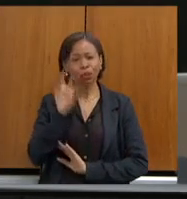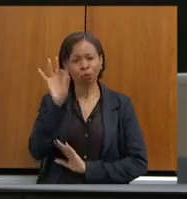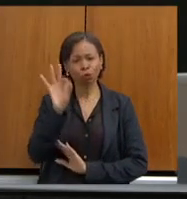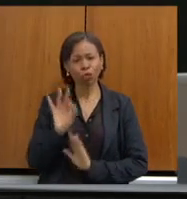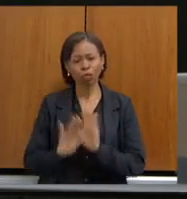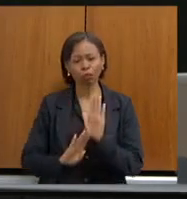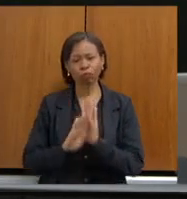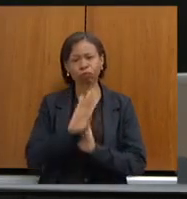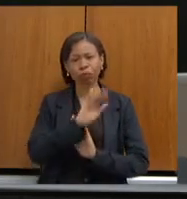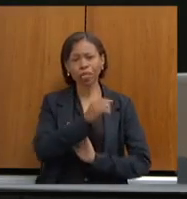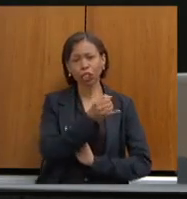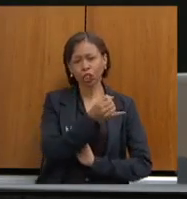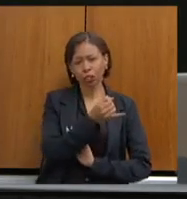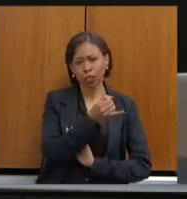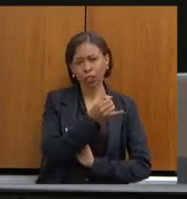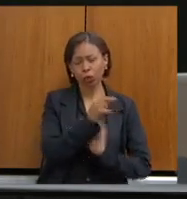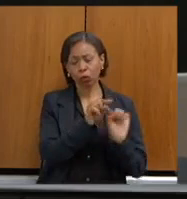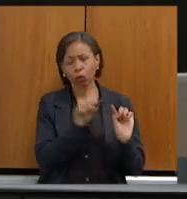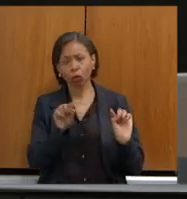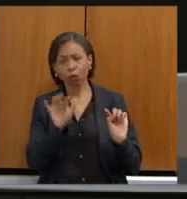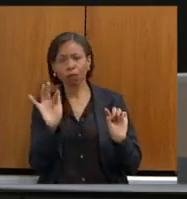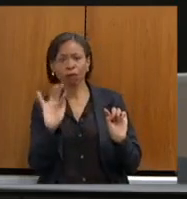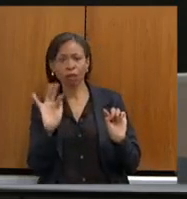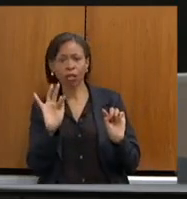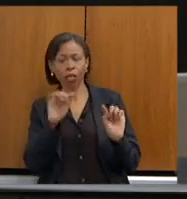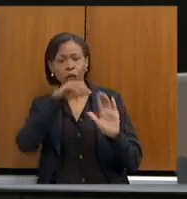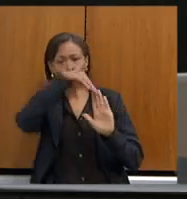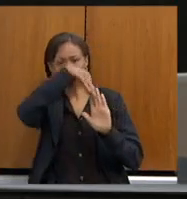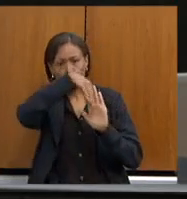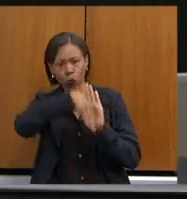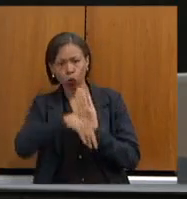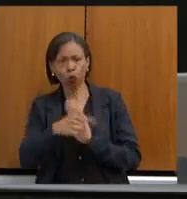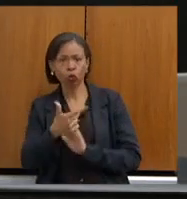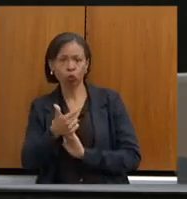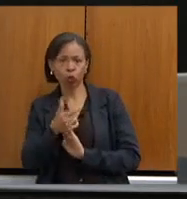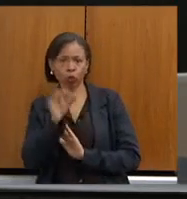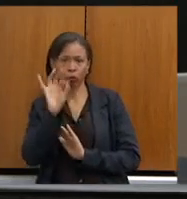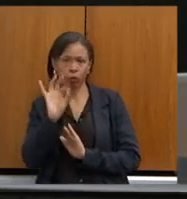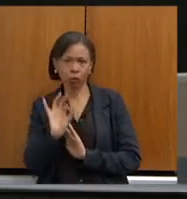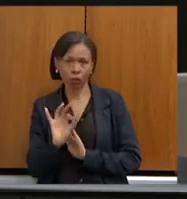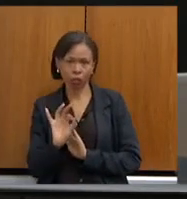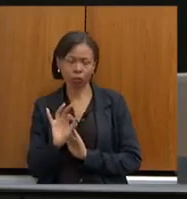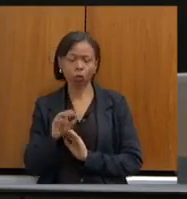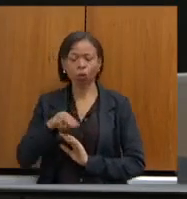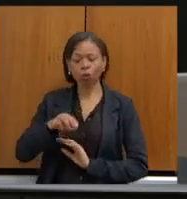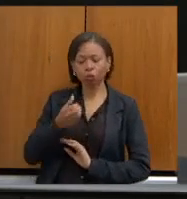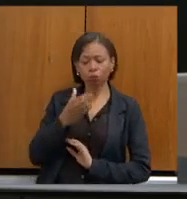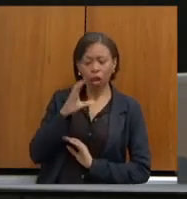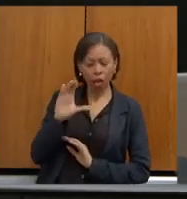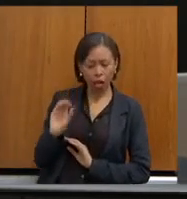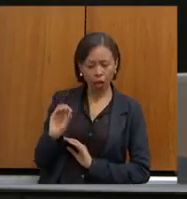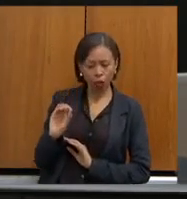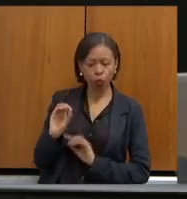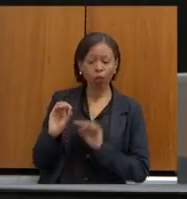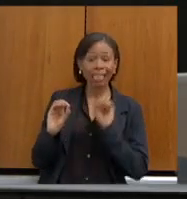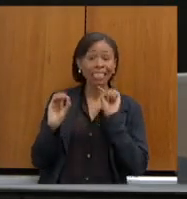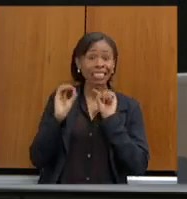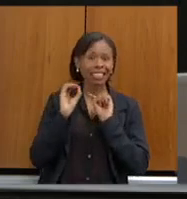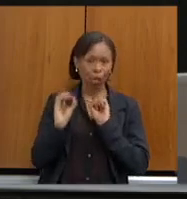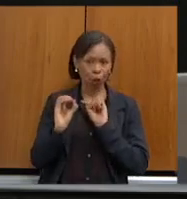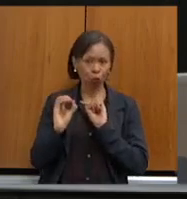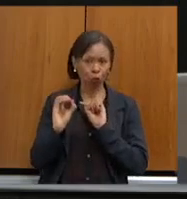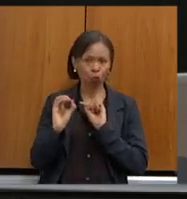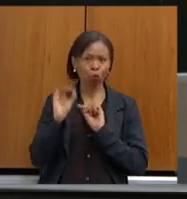em janeiro aí fevereiro a gente conseguiu cair para doze por cento e março manter o zero por cento só que aí dá uma